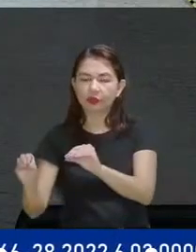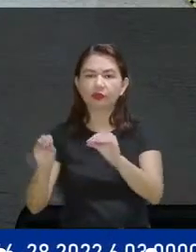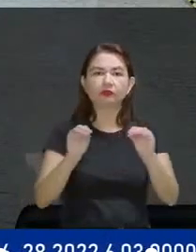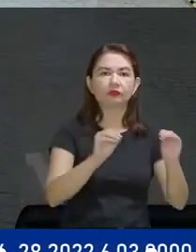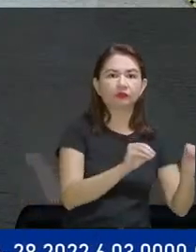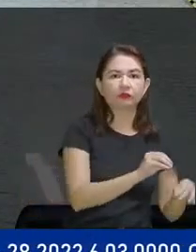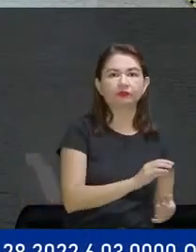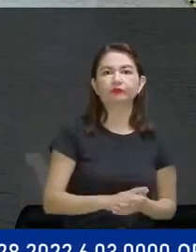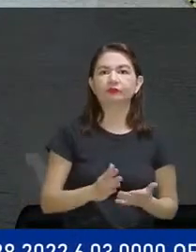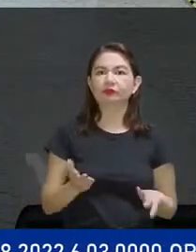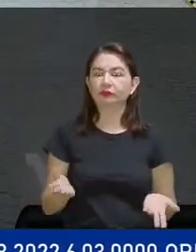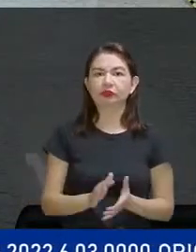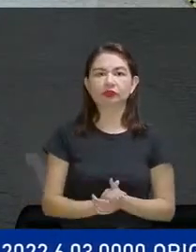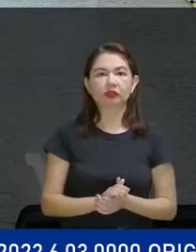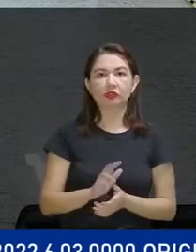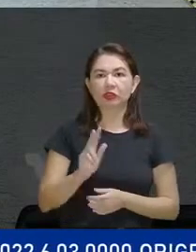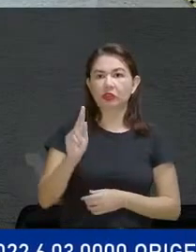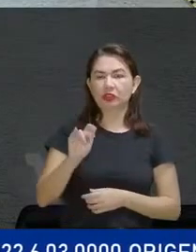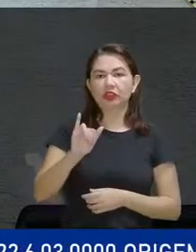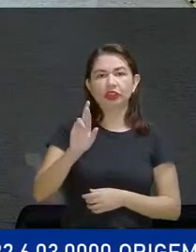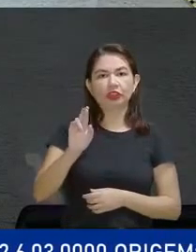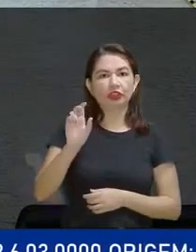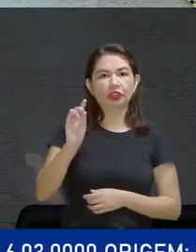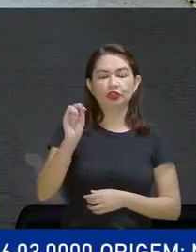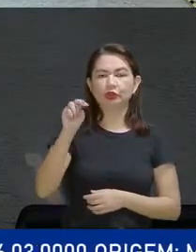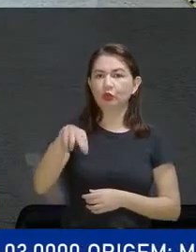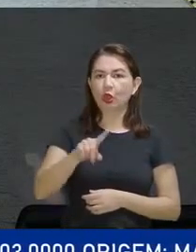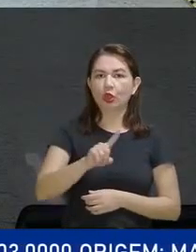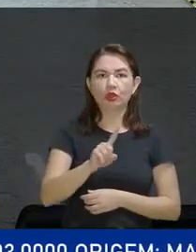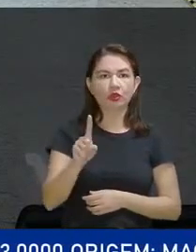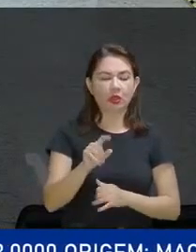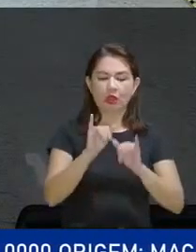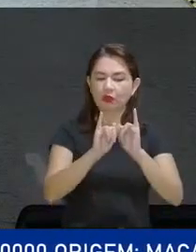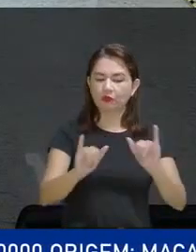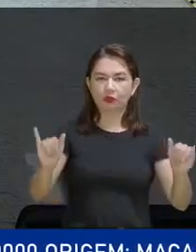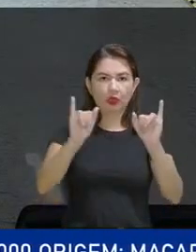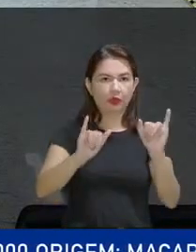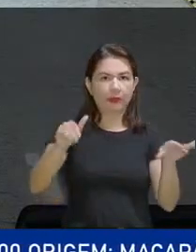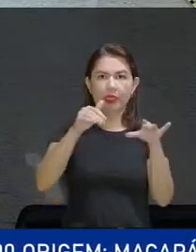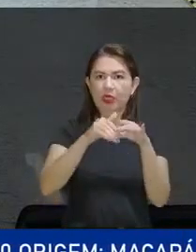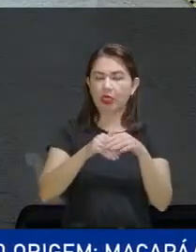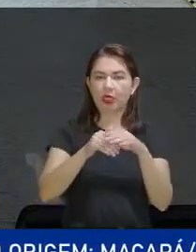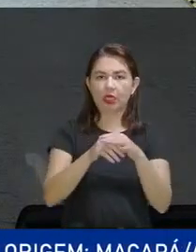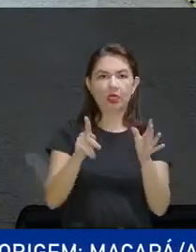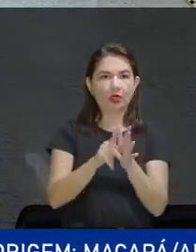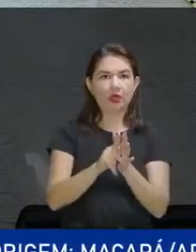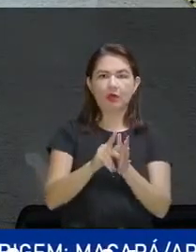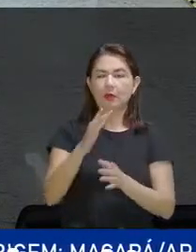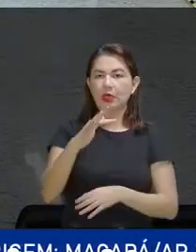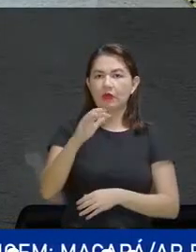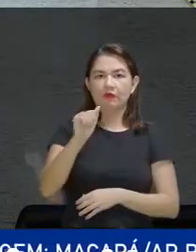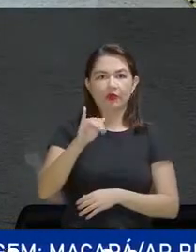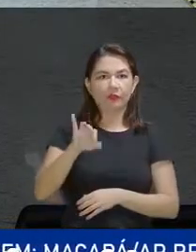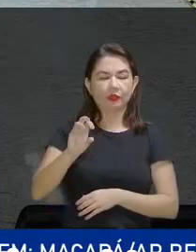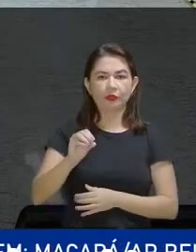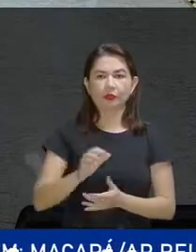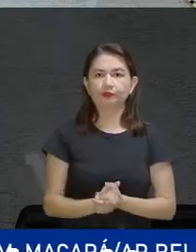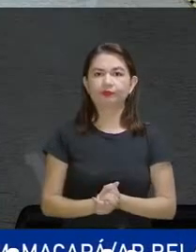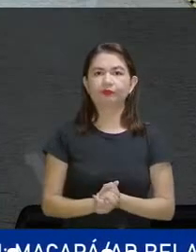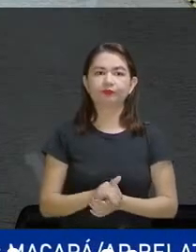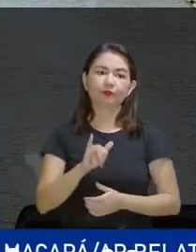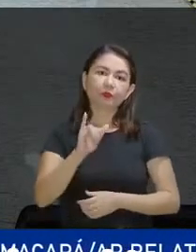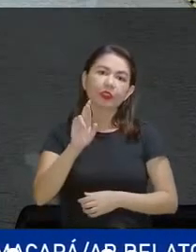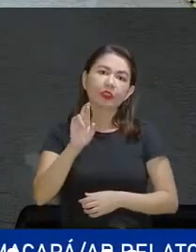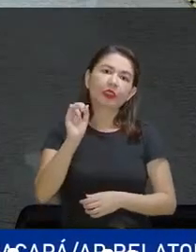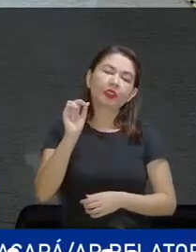que Irlon não faz campanha para Fábio Jucá, que o declarante não faz parte da Associação Abraça, que questionou Irlon sobre